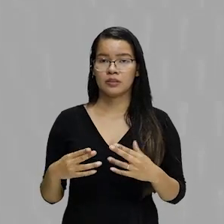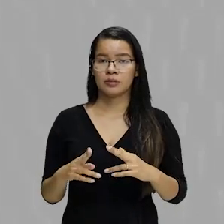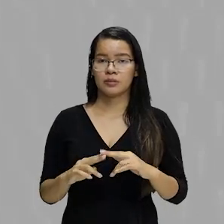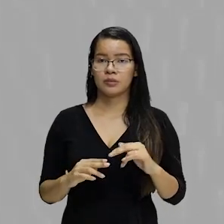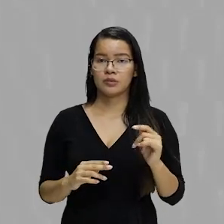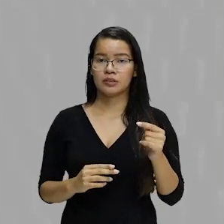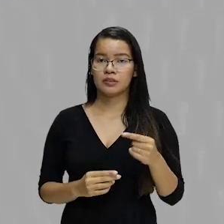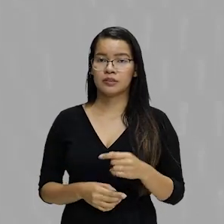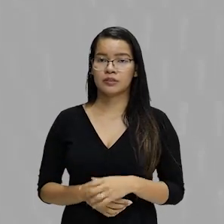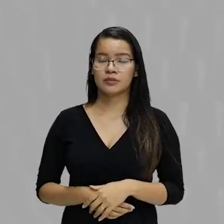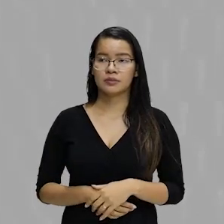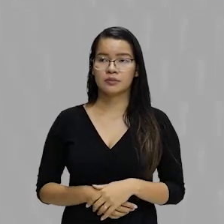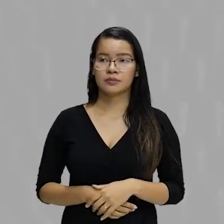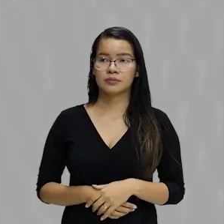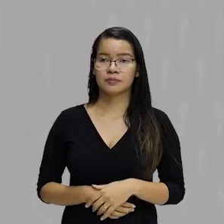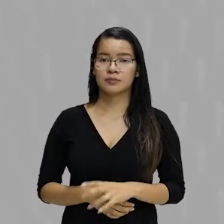que